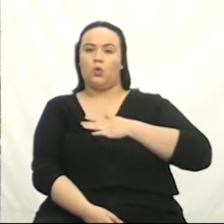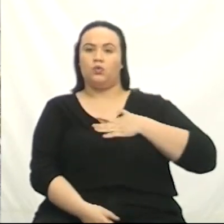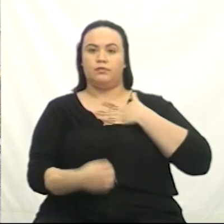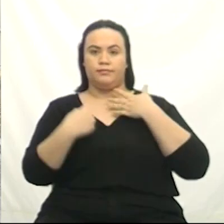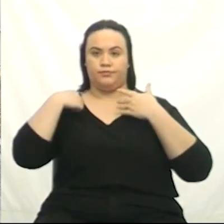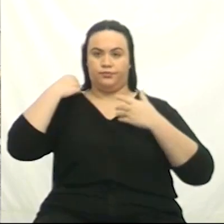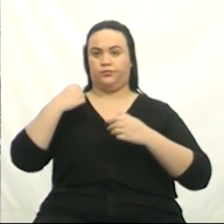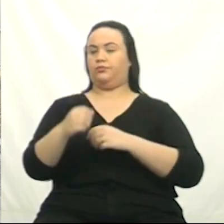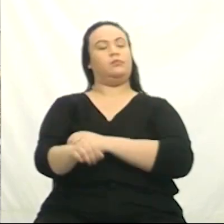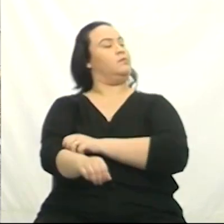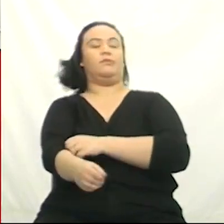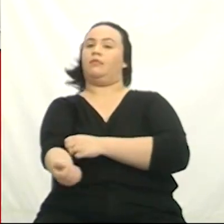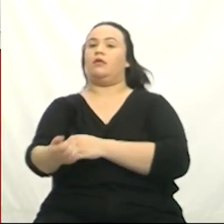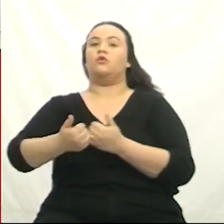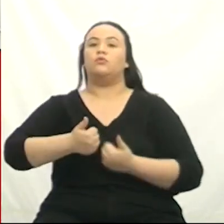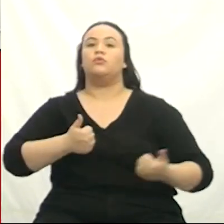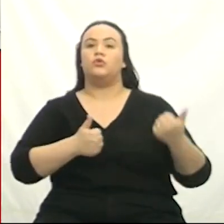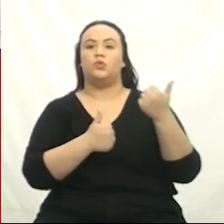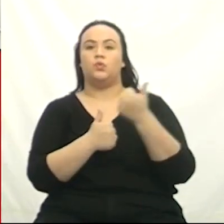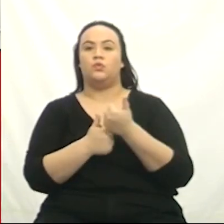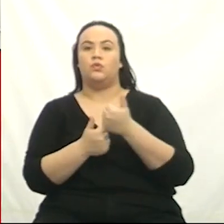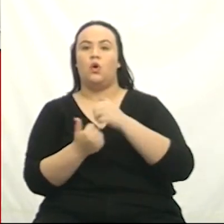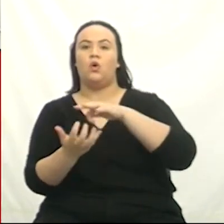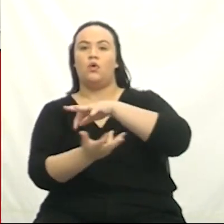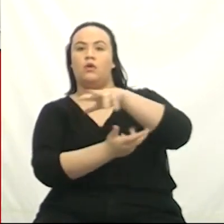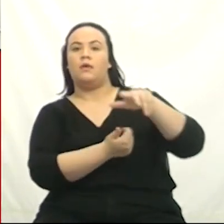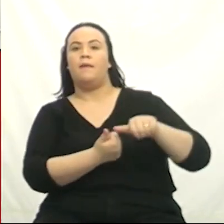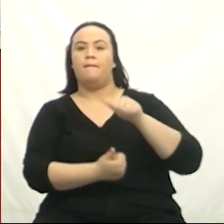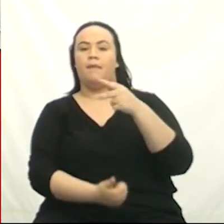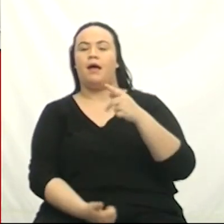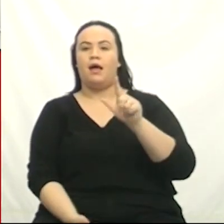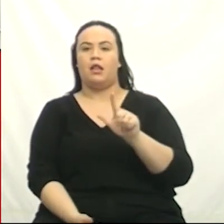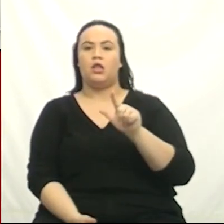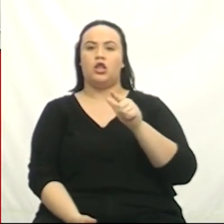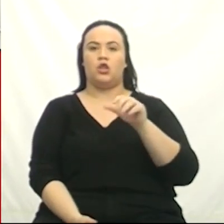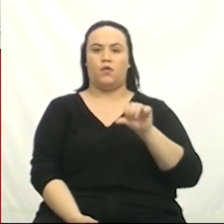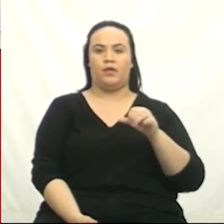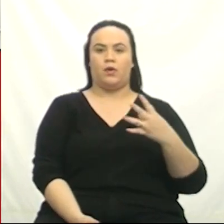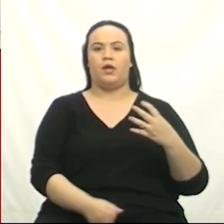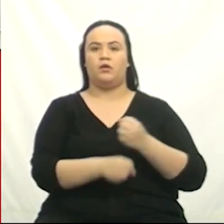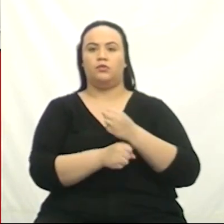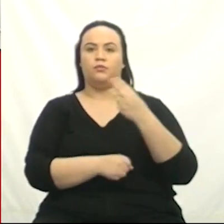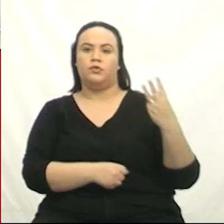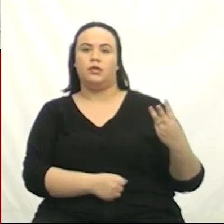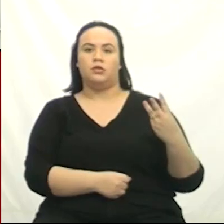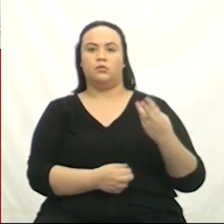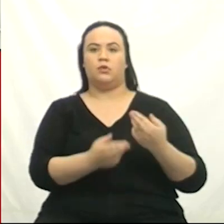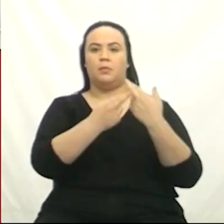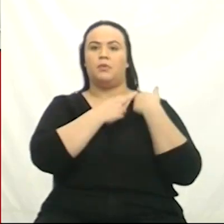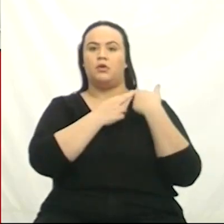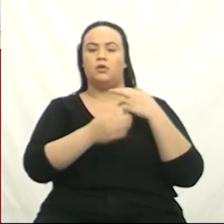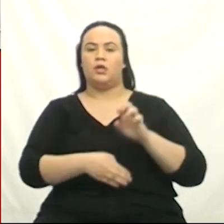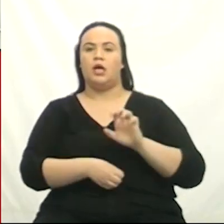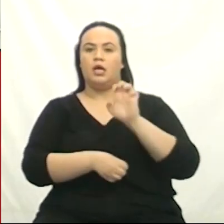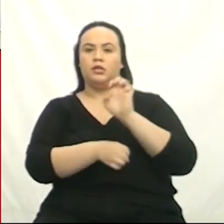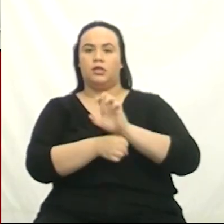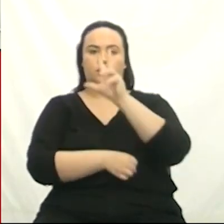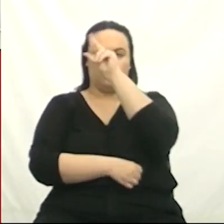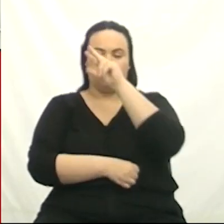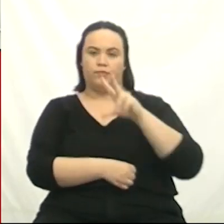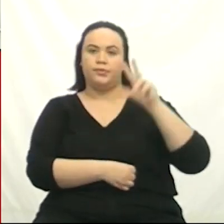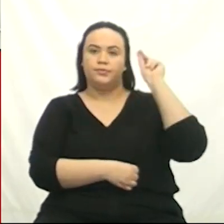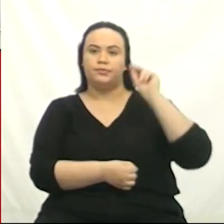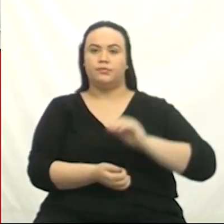Expediente. Substitutivo global do PE 94, barra 2023, de autoria do chefe do Poder Executivo